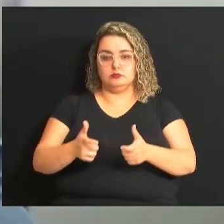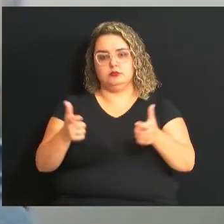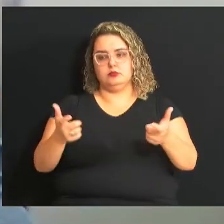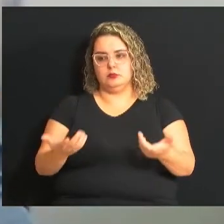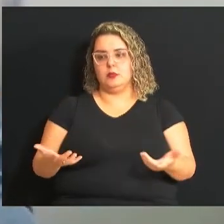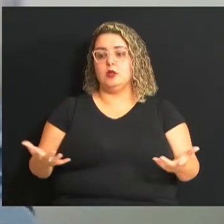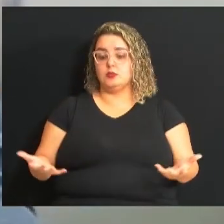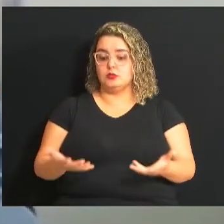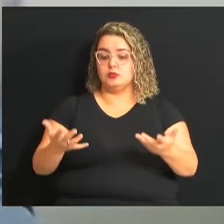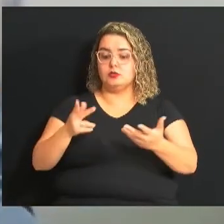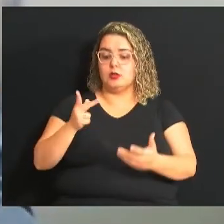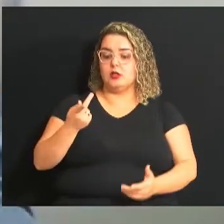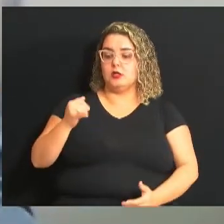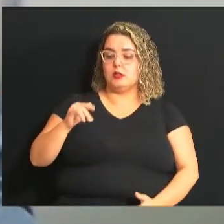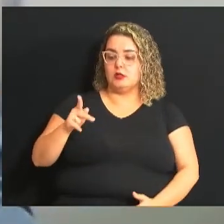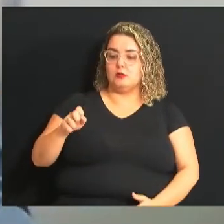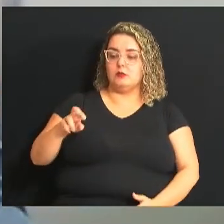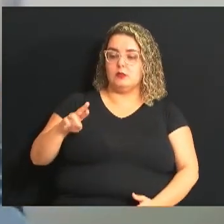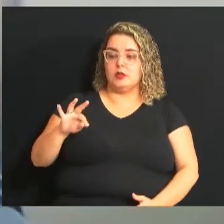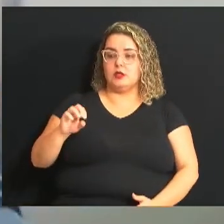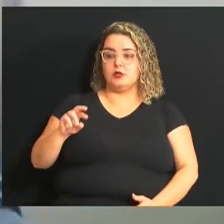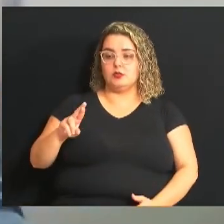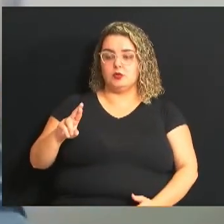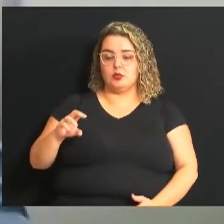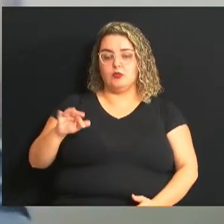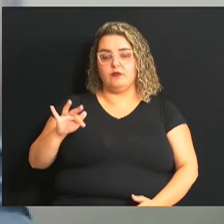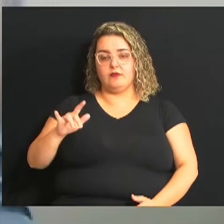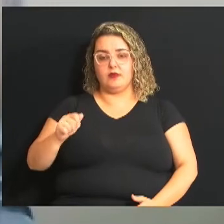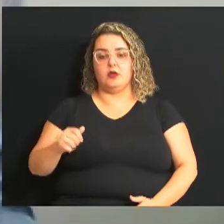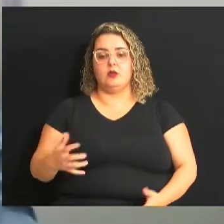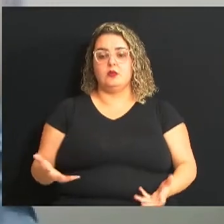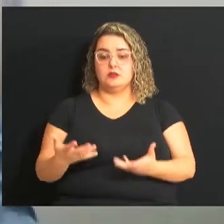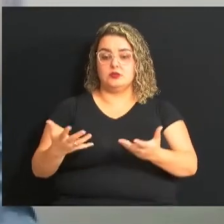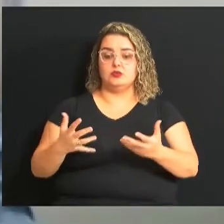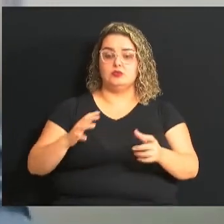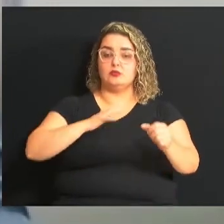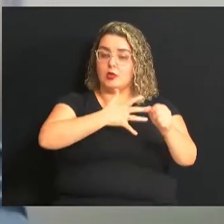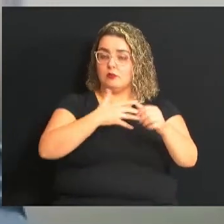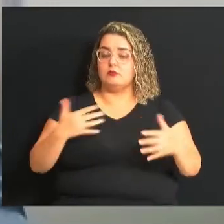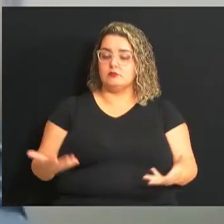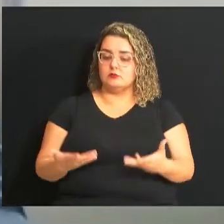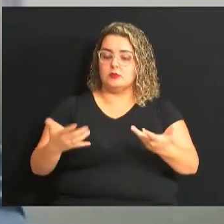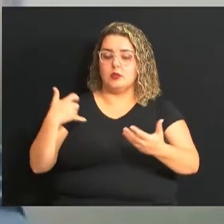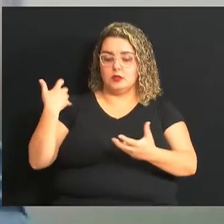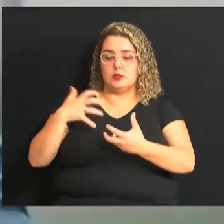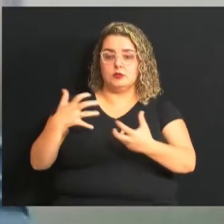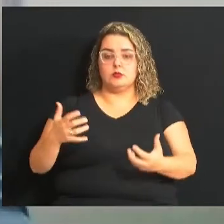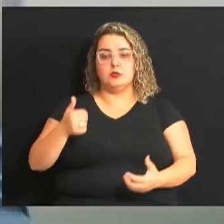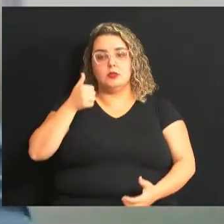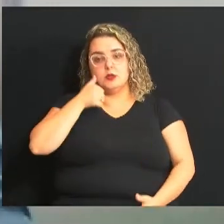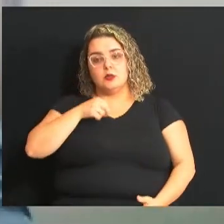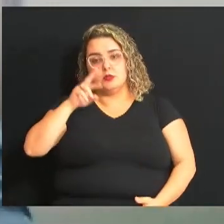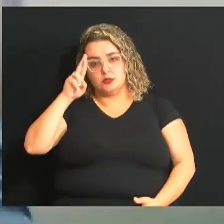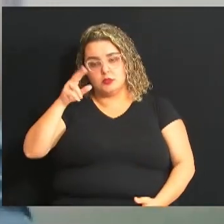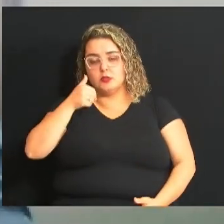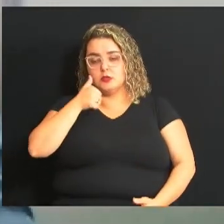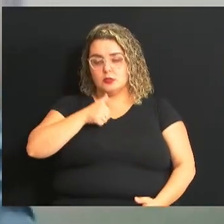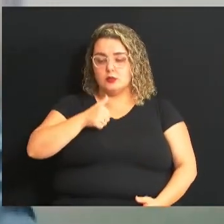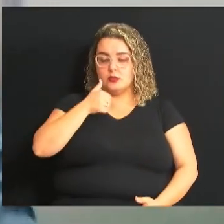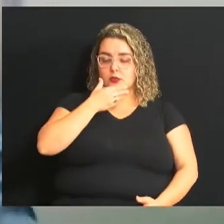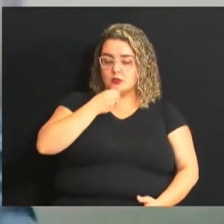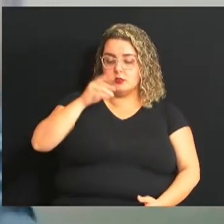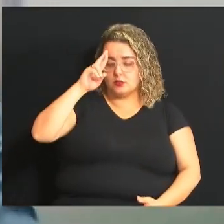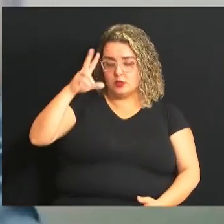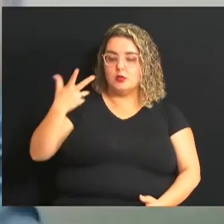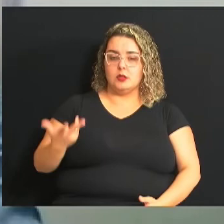da hipertrofia é o desenvolvimento muscular, ajuda muito essa terceira idade, esse senhor, essa senhora, para que ele não tenha nenhum tipo